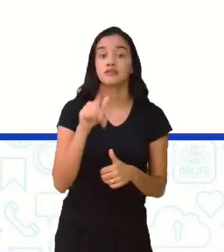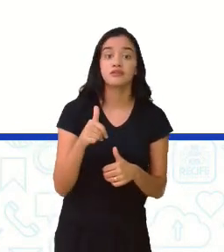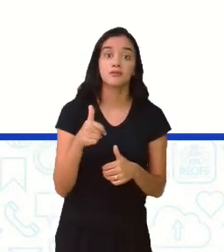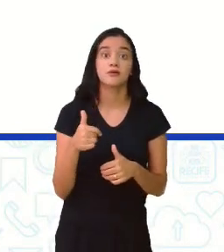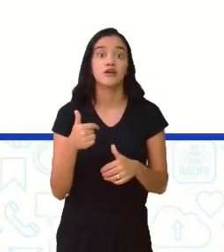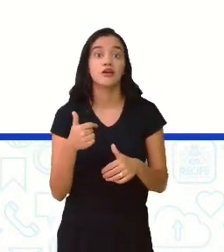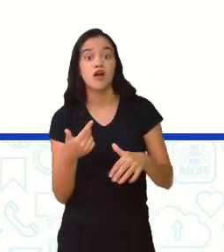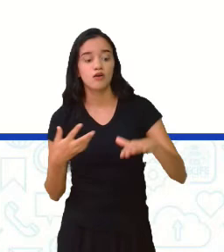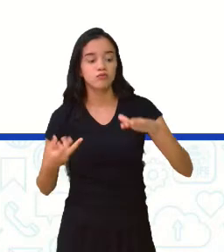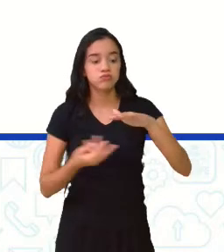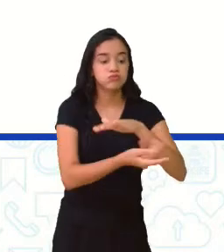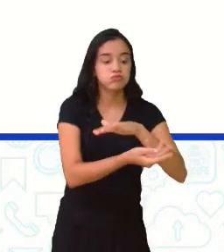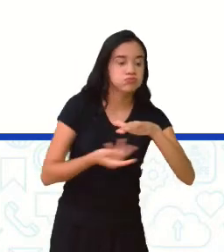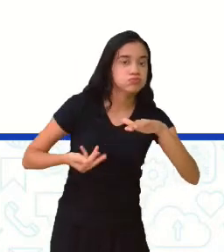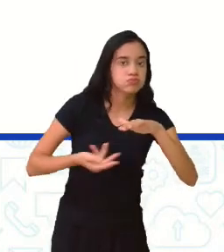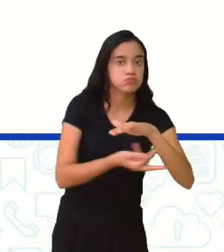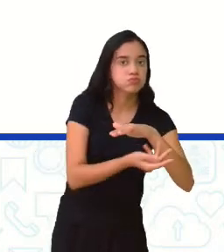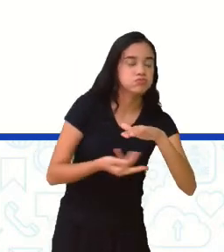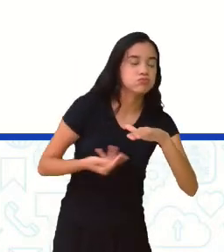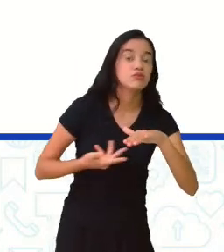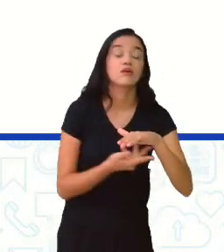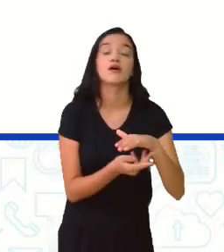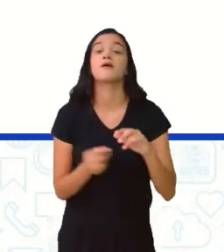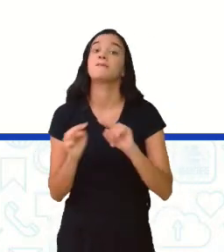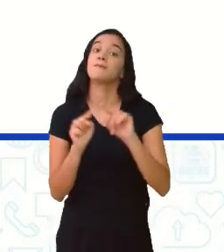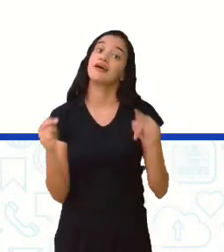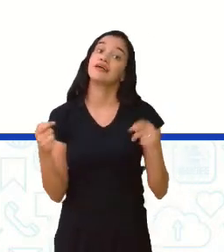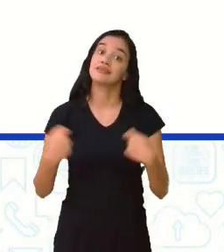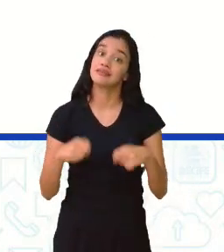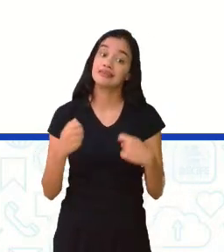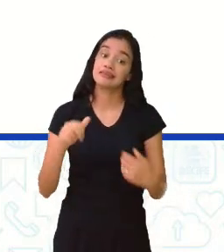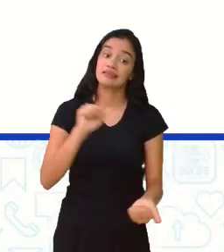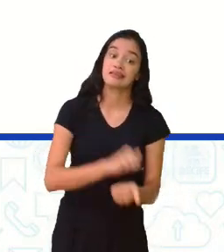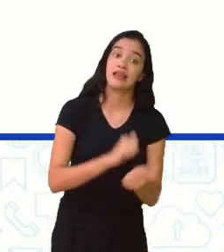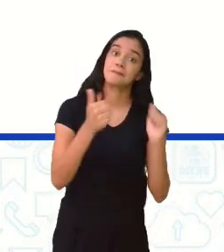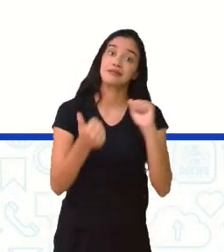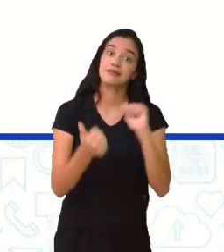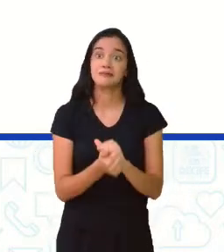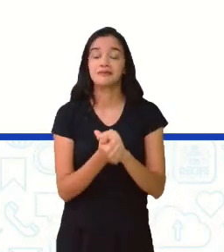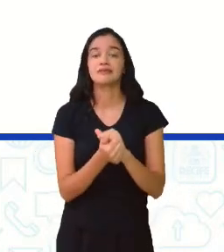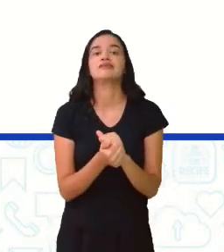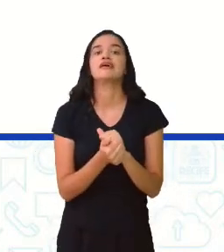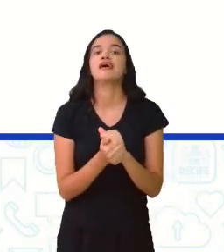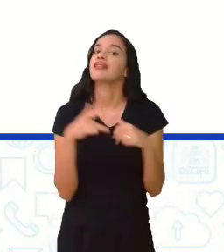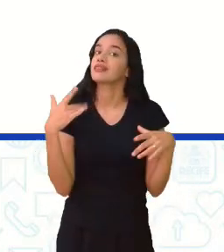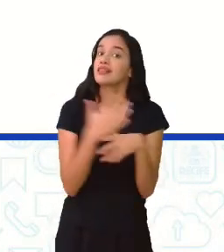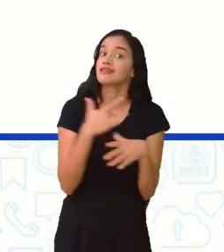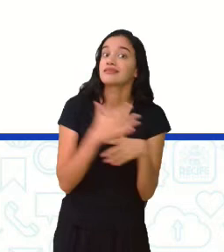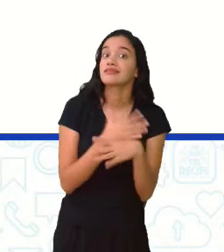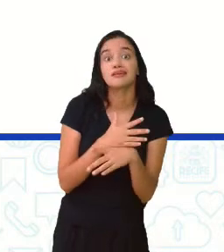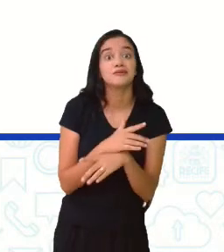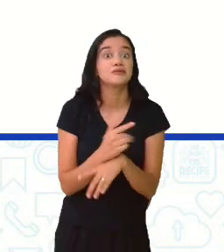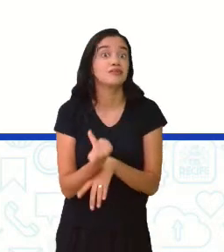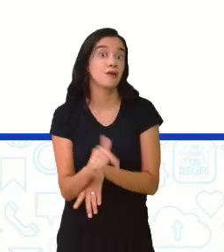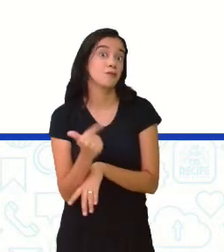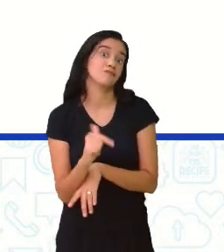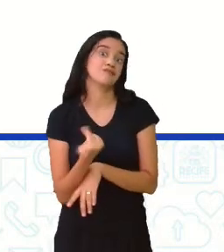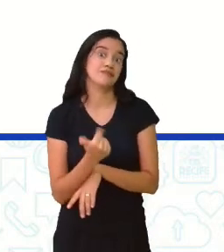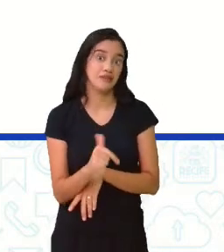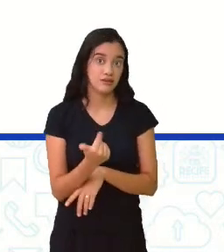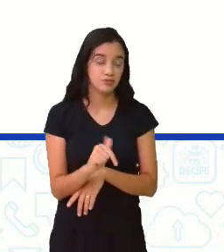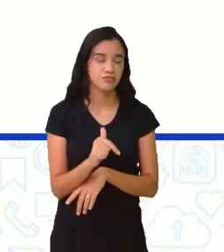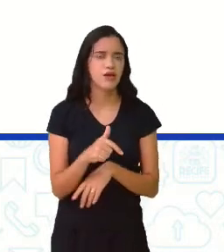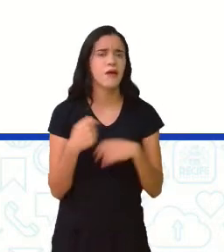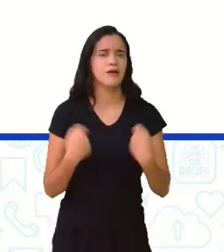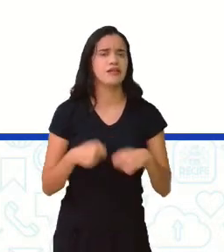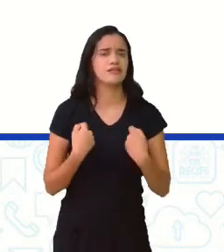tratamento, mas muitas vezes a estação de tratamento necessita de algumas adaptações, e aí naquela cidade não vai ter aquela adaptação que precisa, que